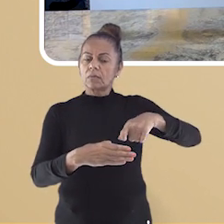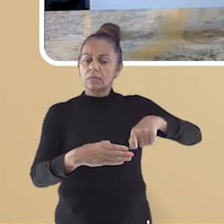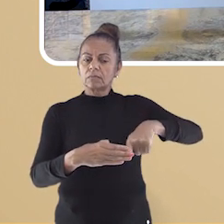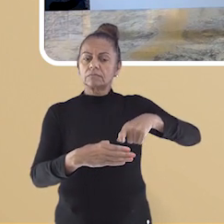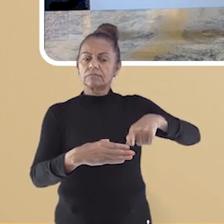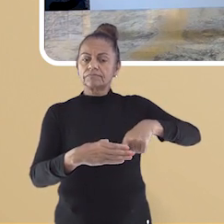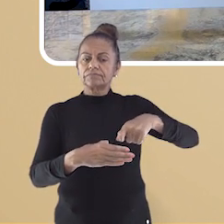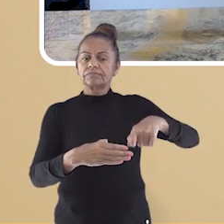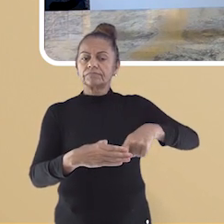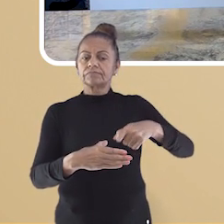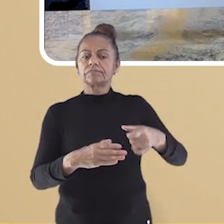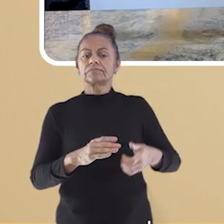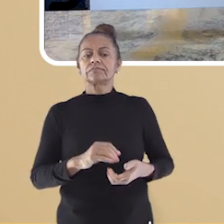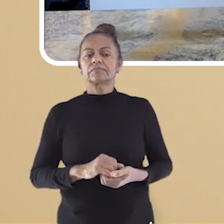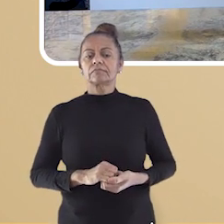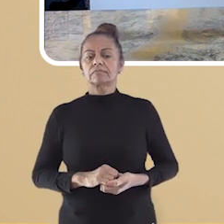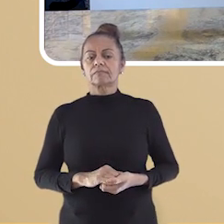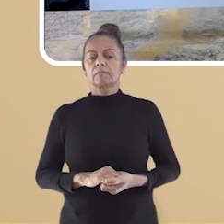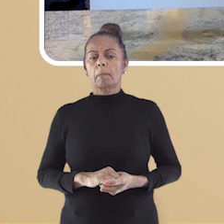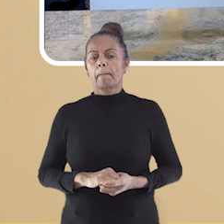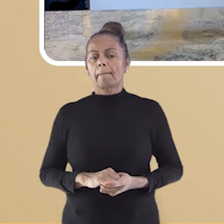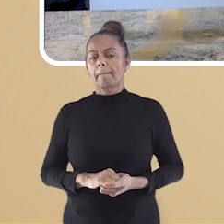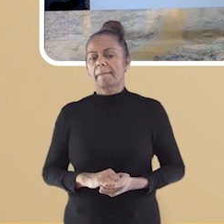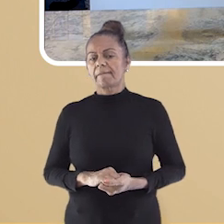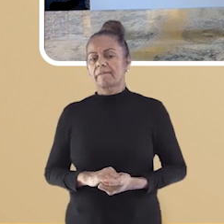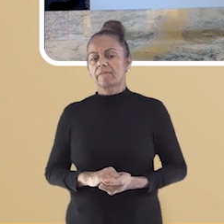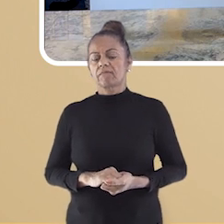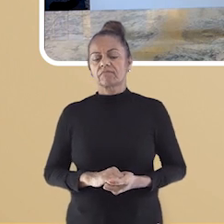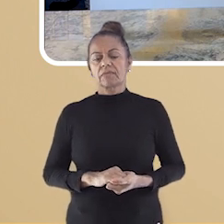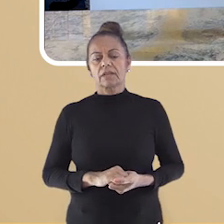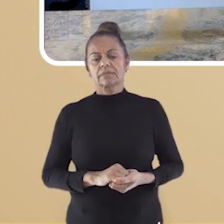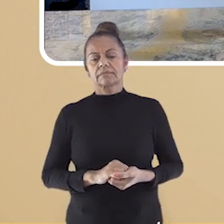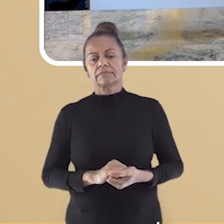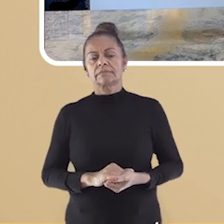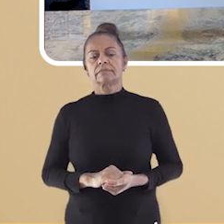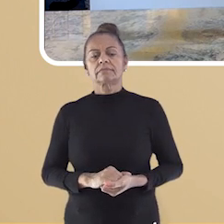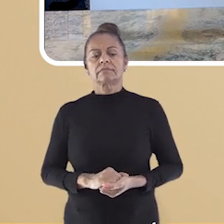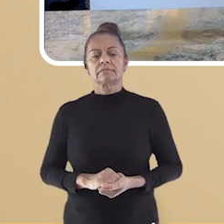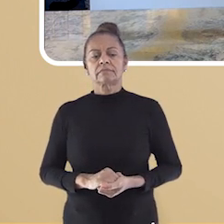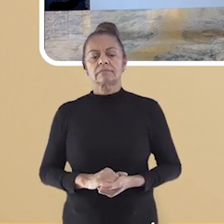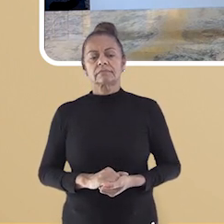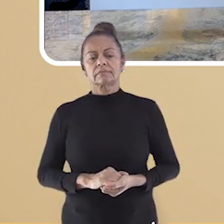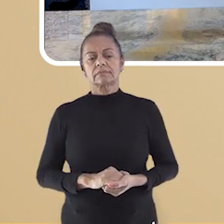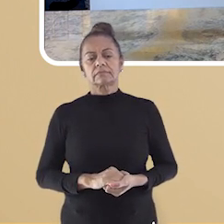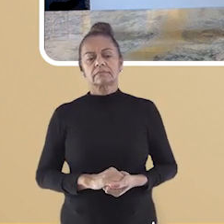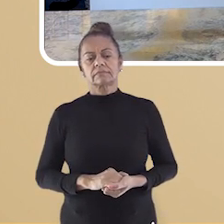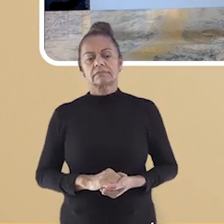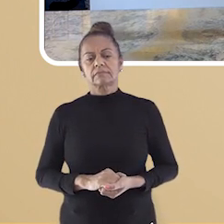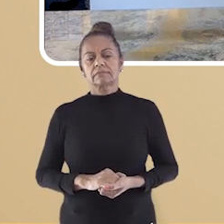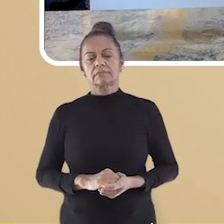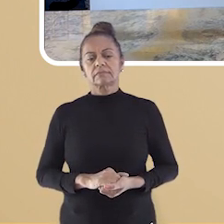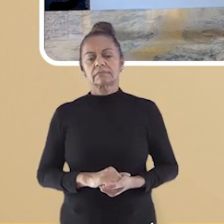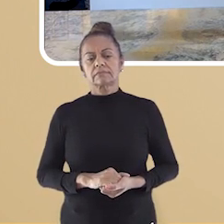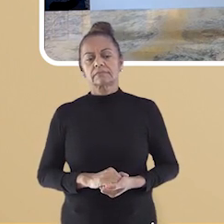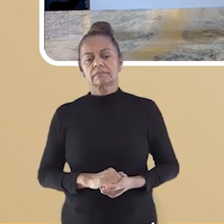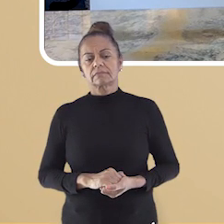suspiro. Esse é o segredo da brevidade. Não bater o fouet com força na